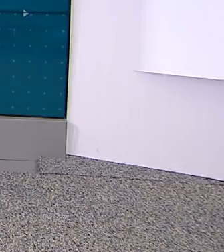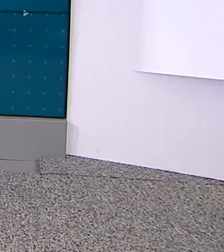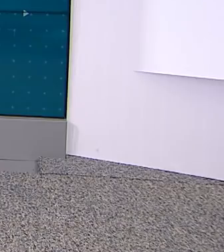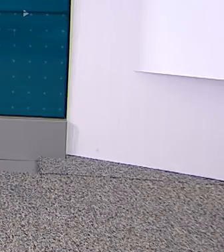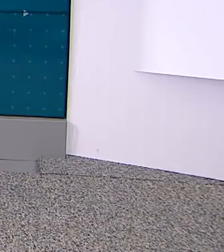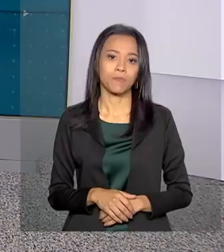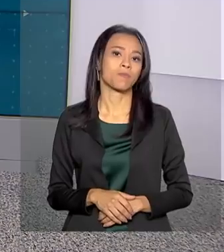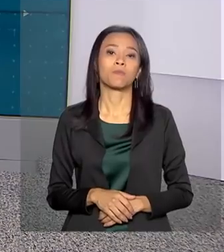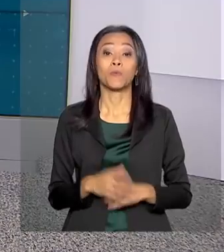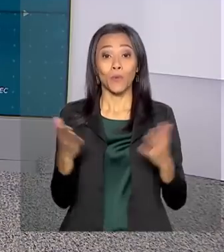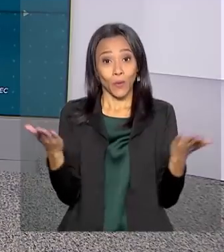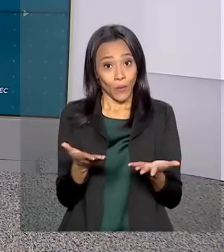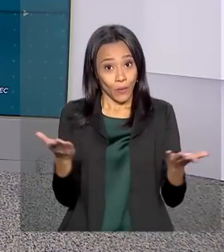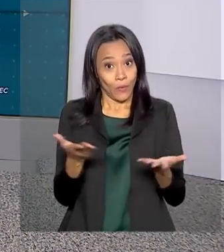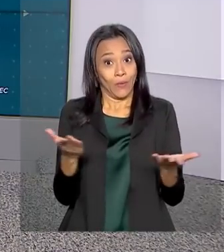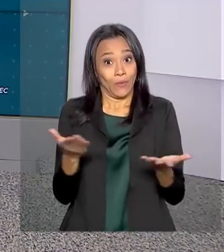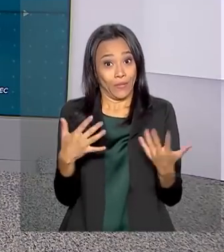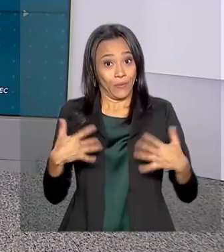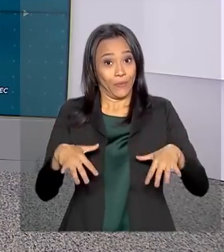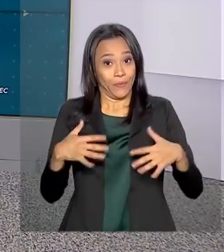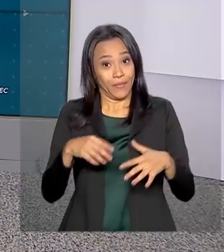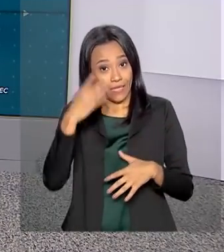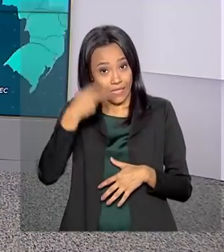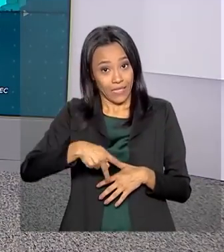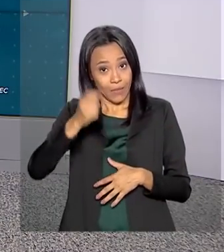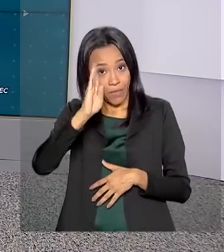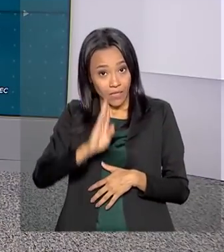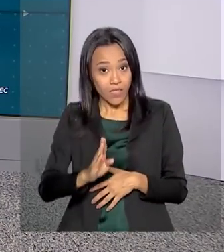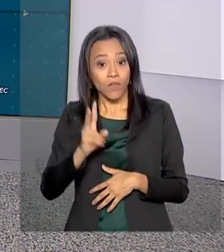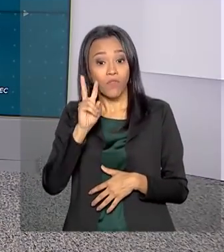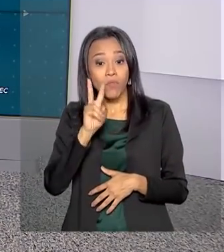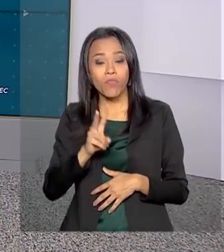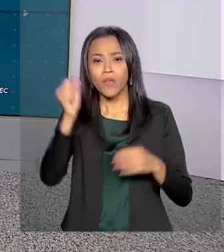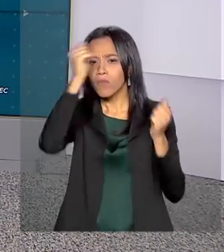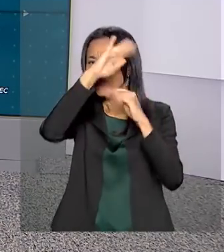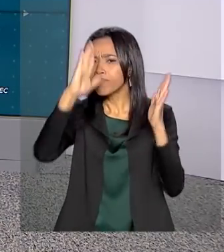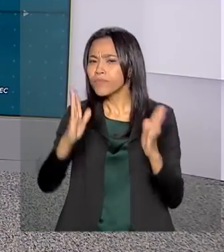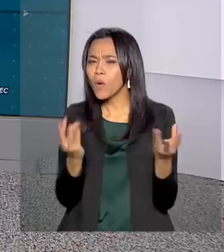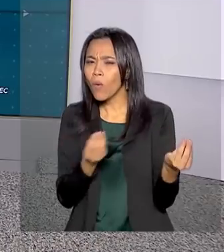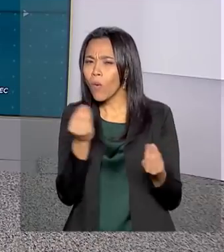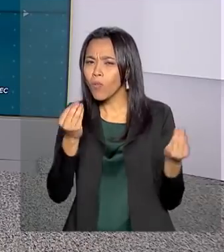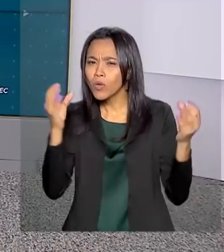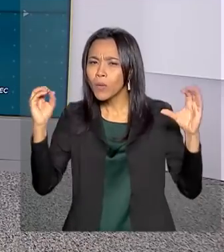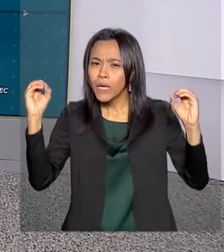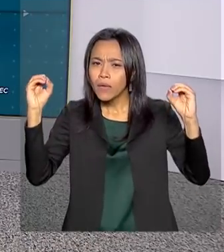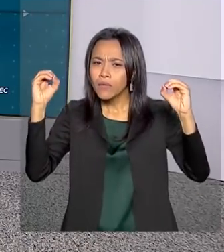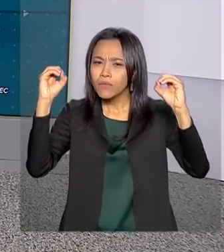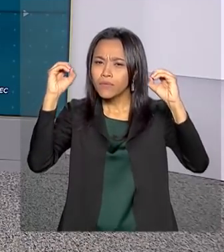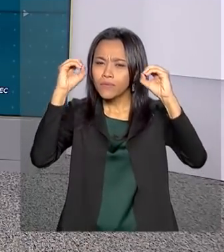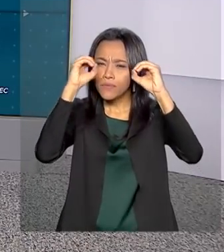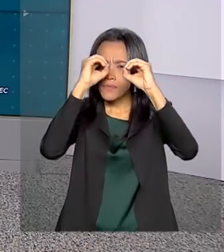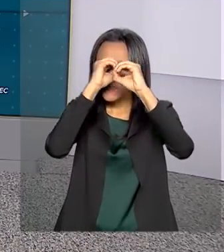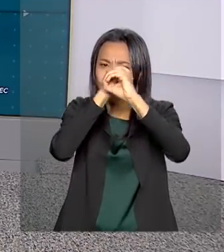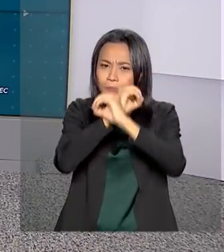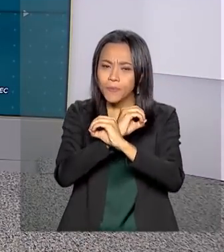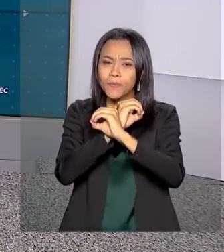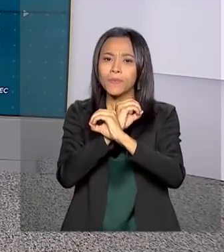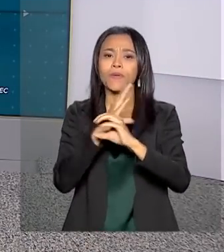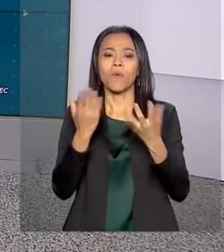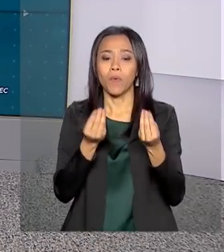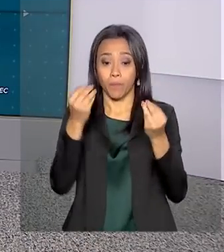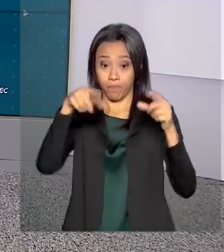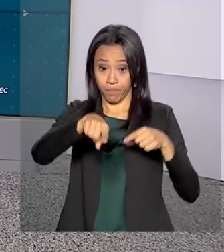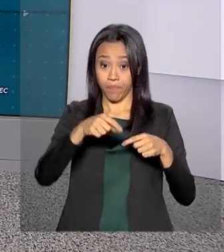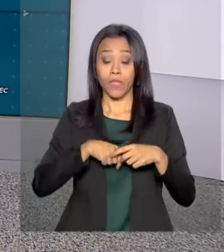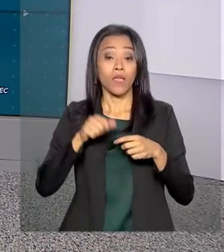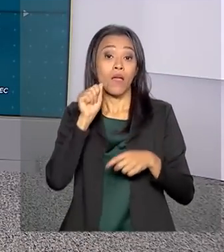hoje tem um eclipse solar nem aqui no brasil a gente vai ter visão parcial desse fenômeno vamos então o nosso mapa olha só em macapá nós